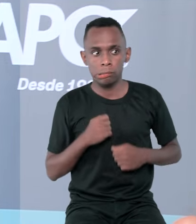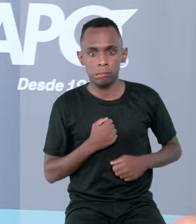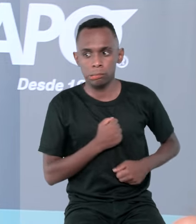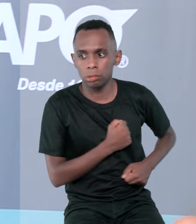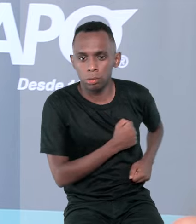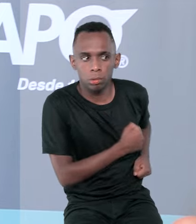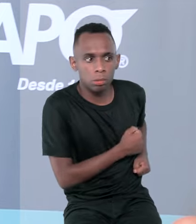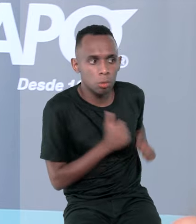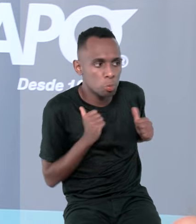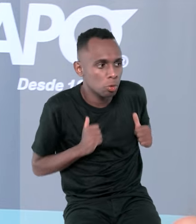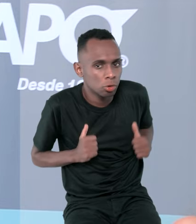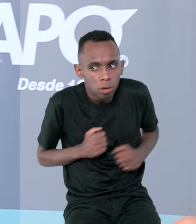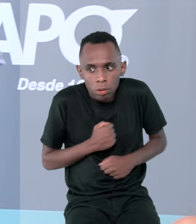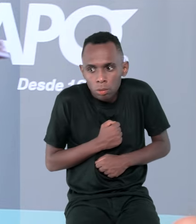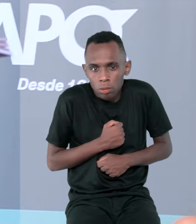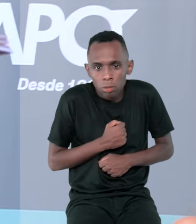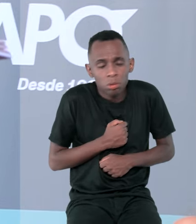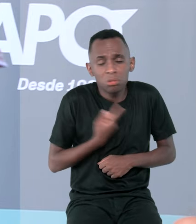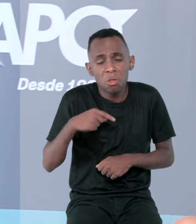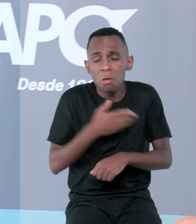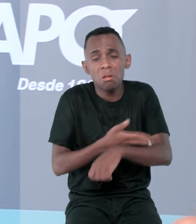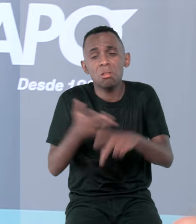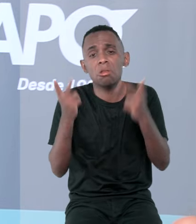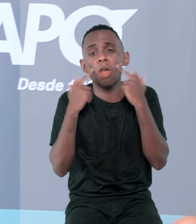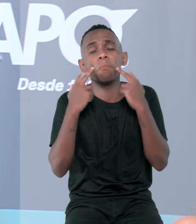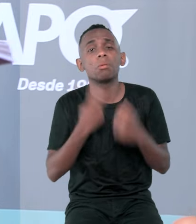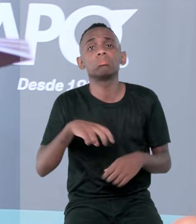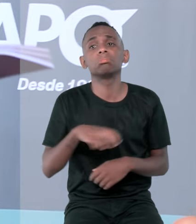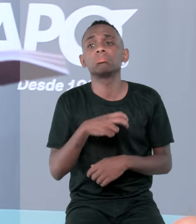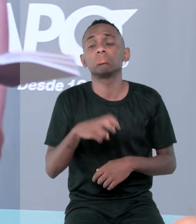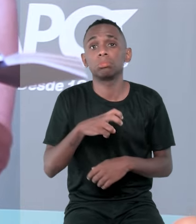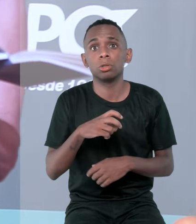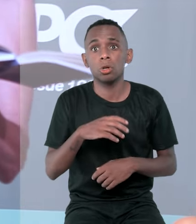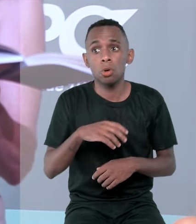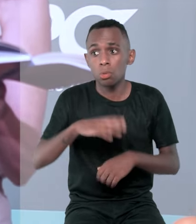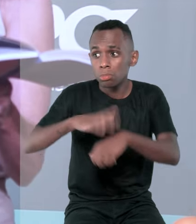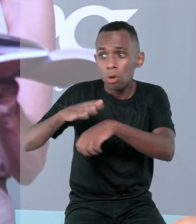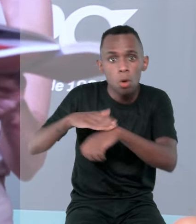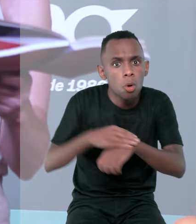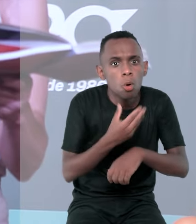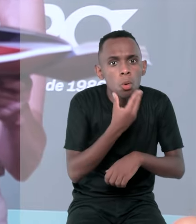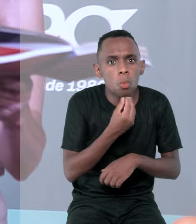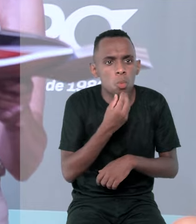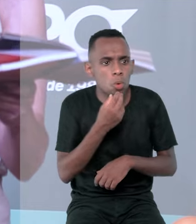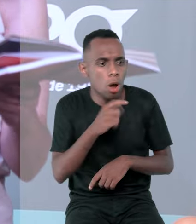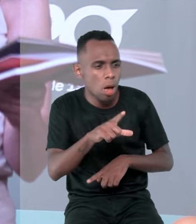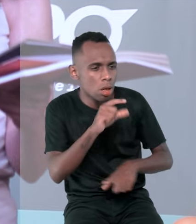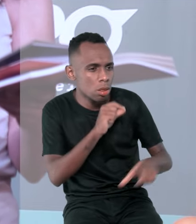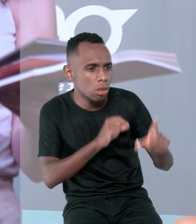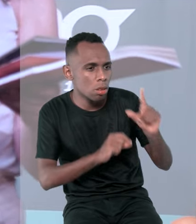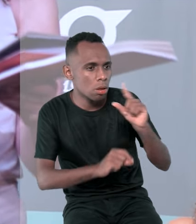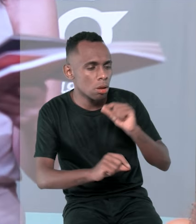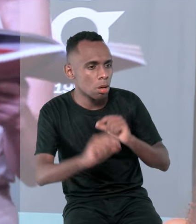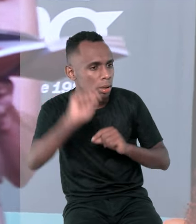e as mochilas. A gente se acostuma quando os próprios homens preferem as negras mais